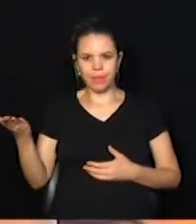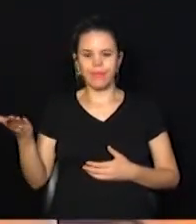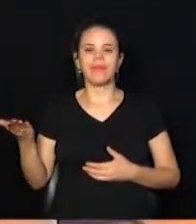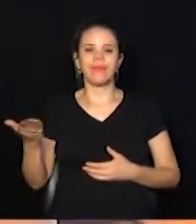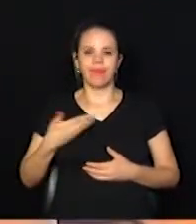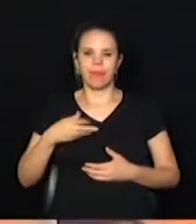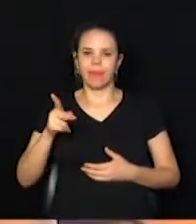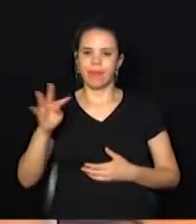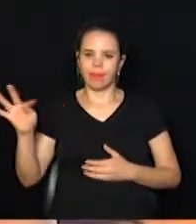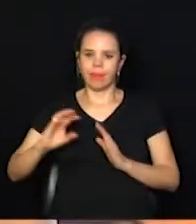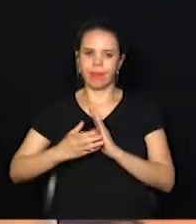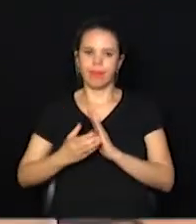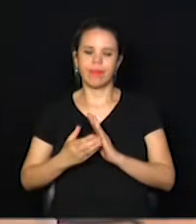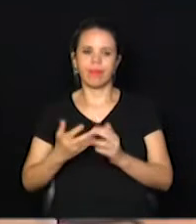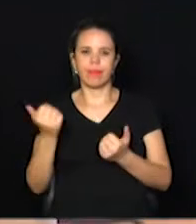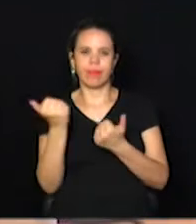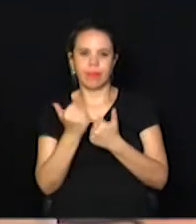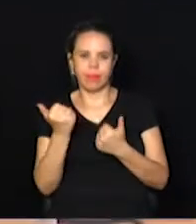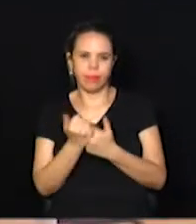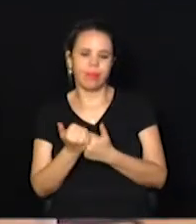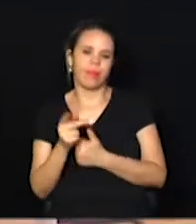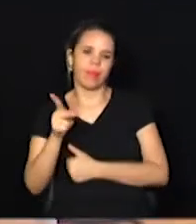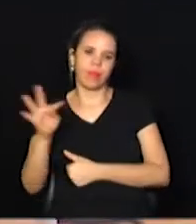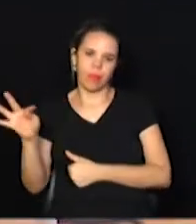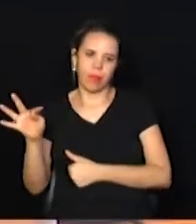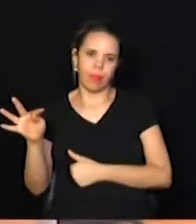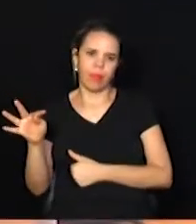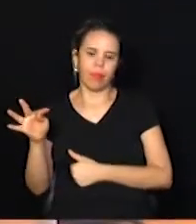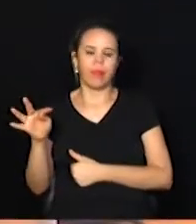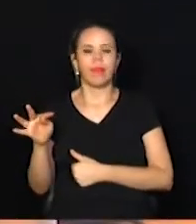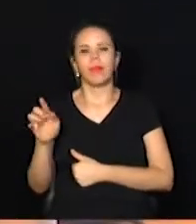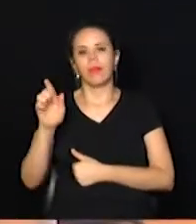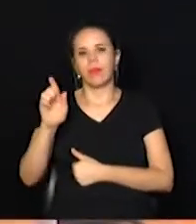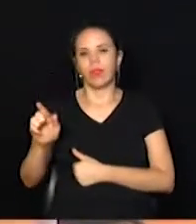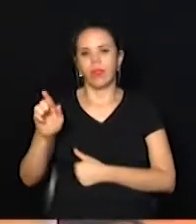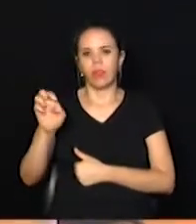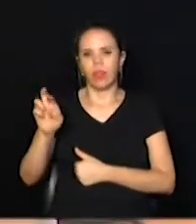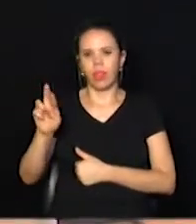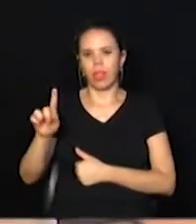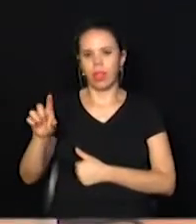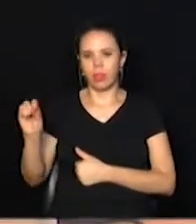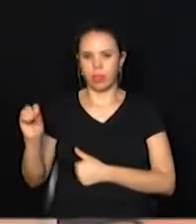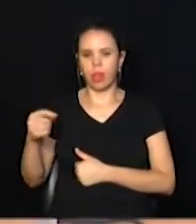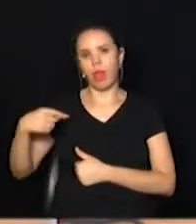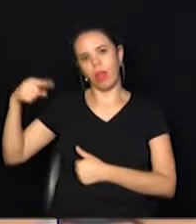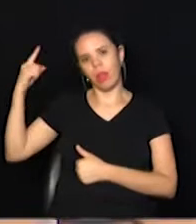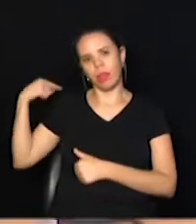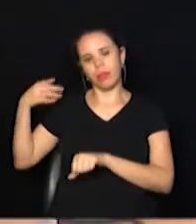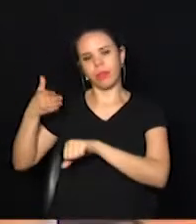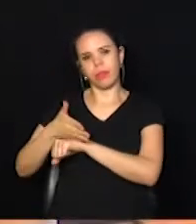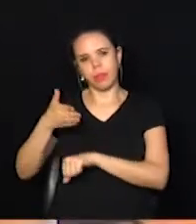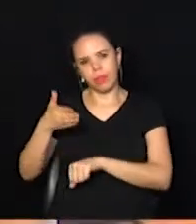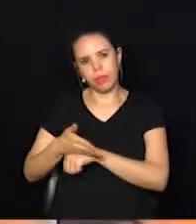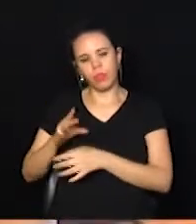dos Trabalhadores, nossa vice-presidenta do partido, Gerardo, que fez parte, foi ali ombro